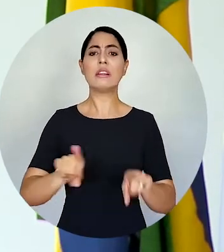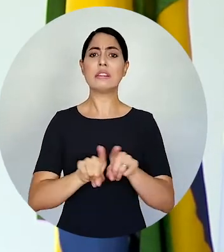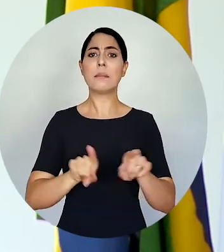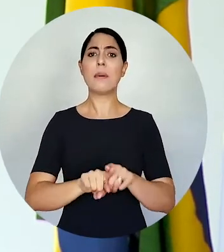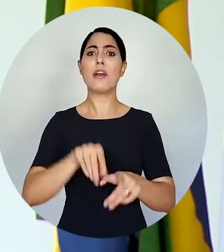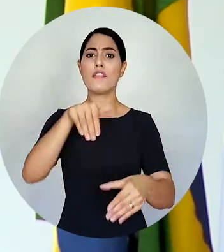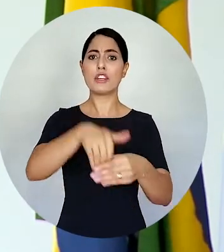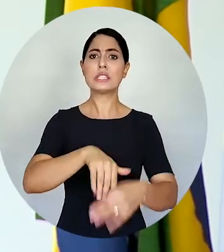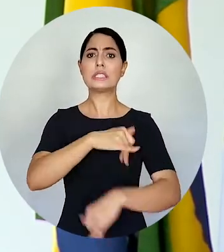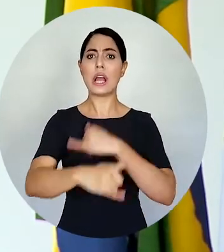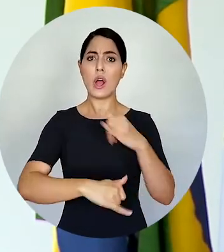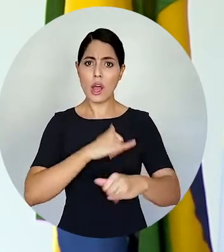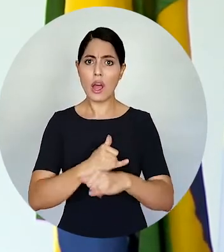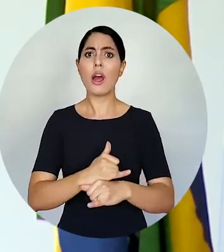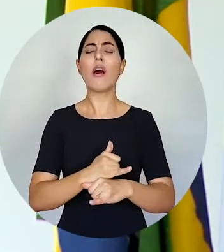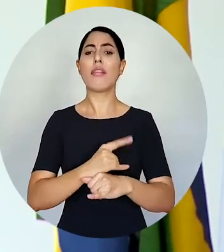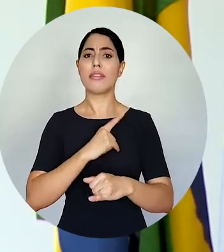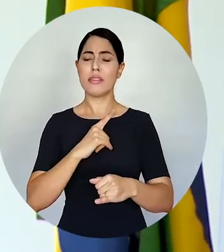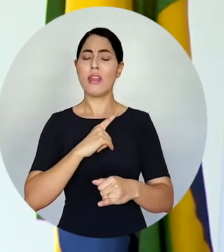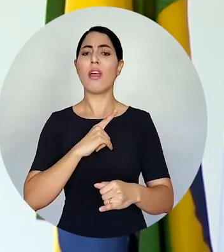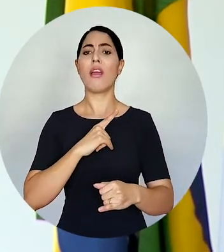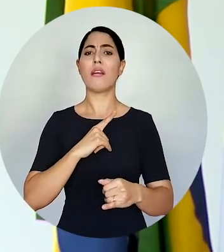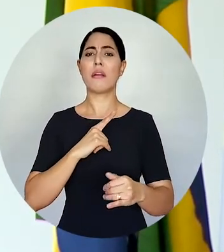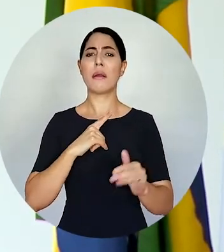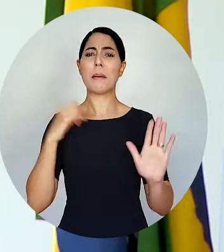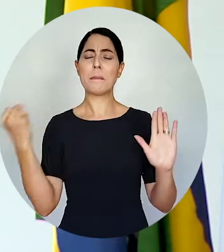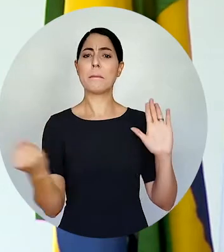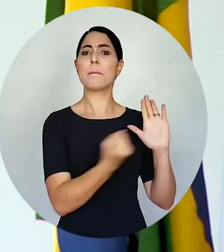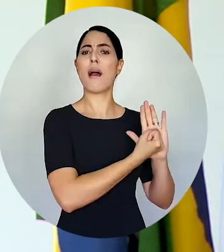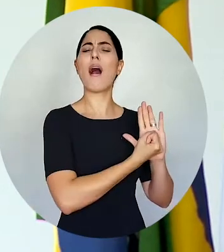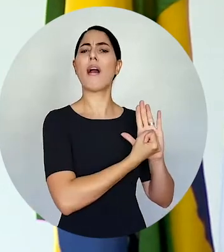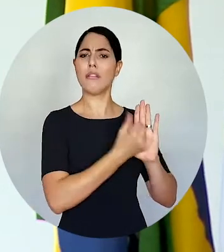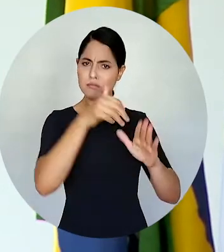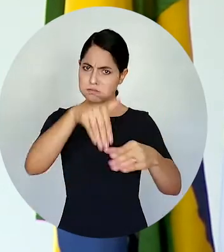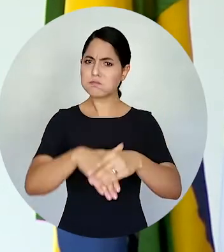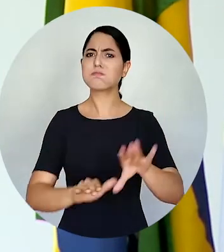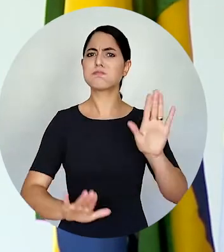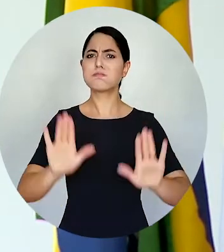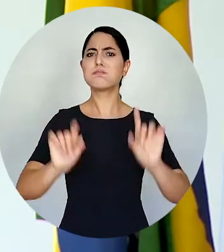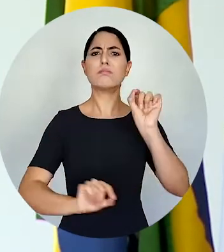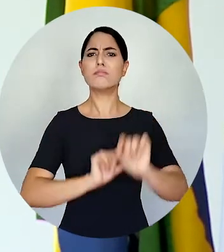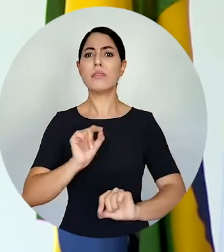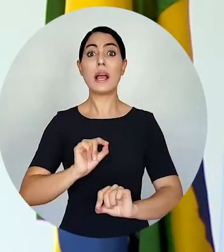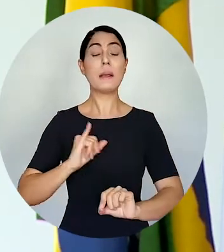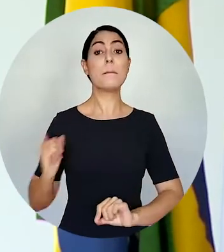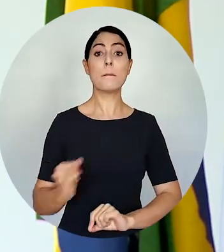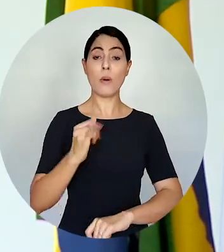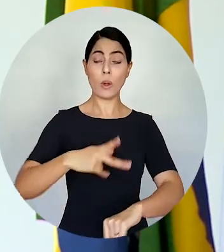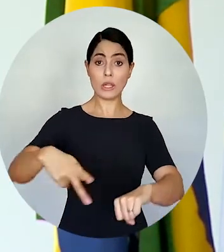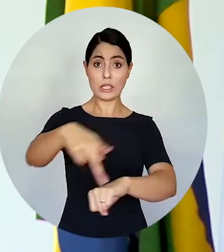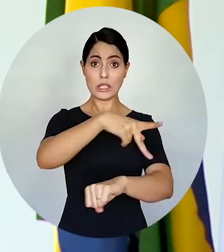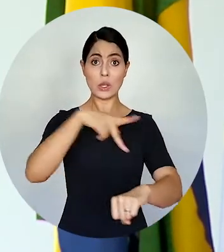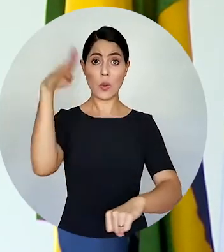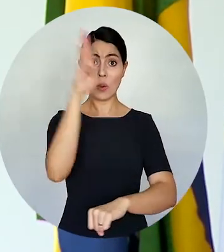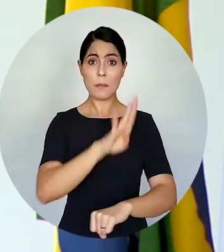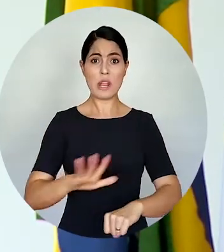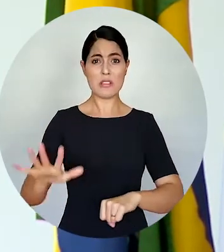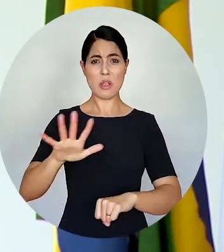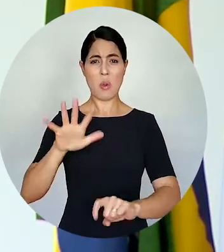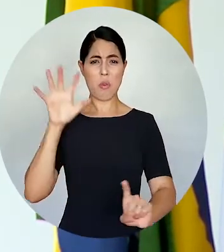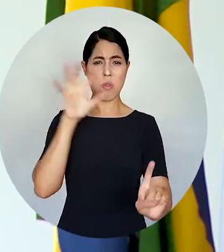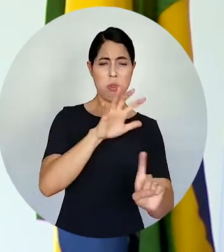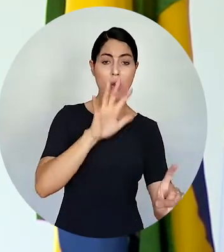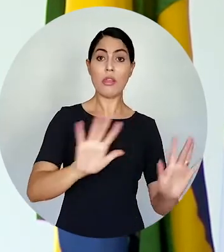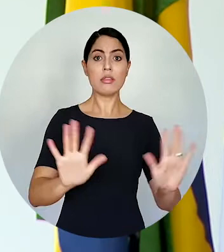votação eletrônica, eleições que marcaram também a importância de um país com menos polarização,